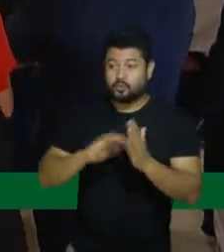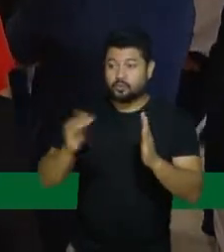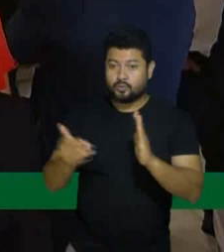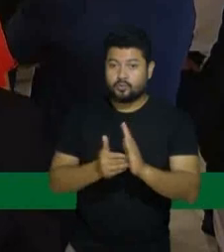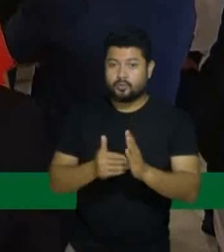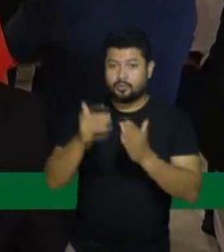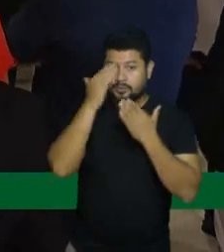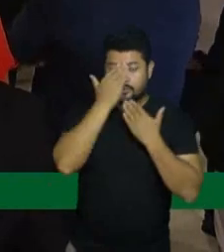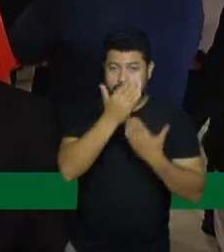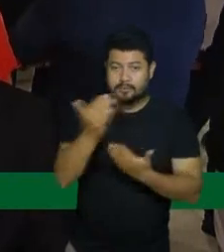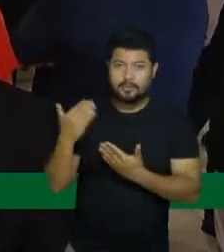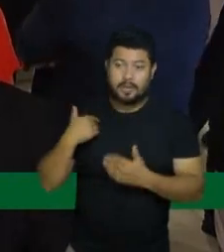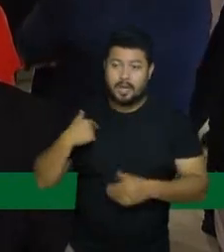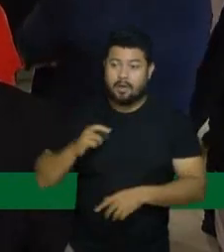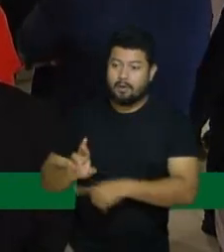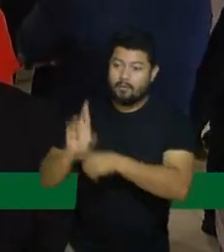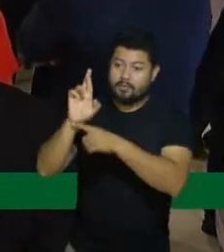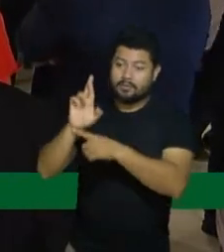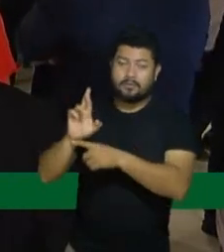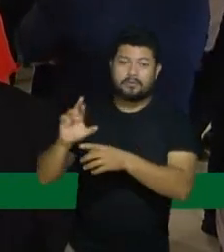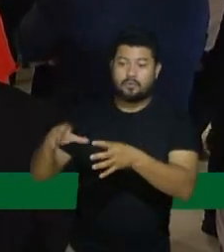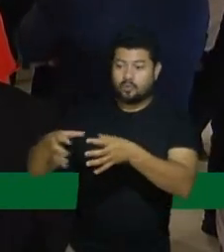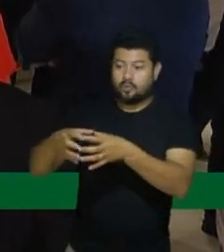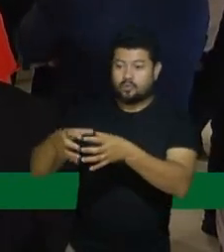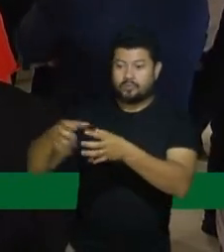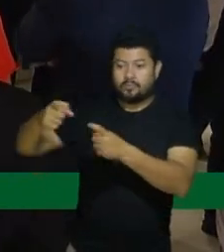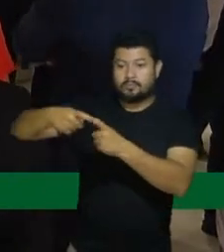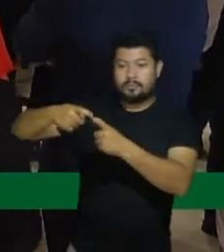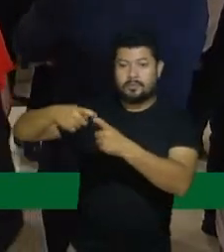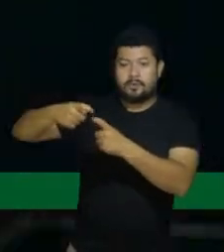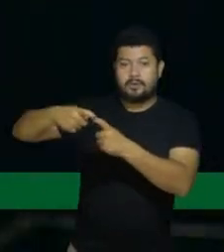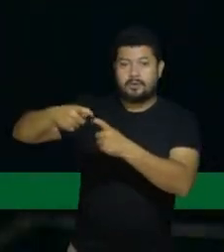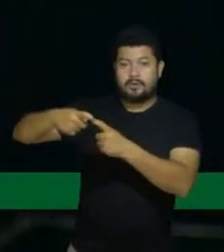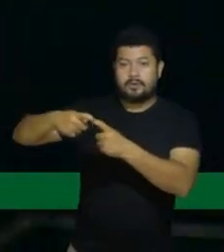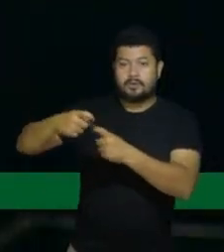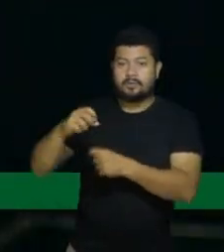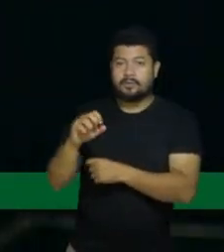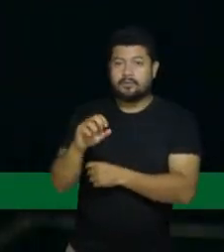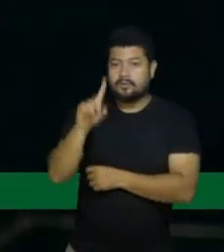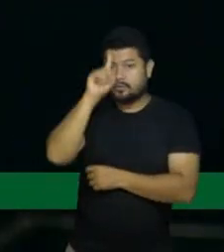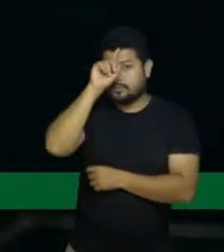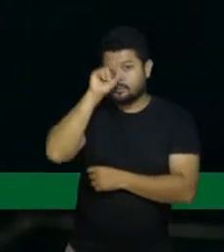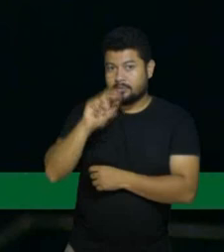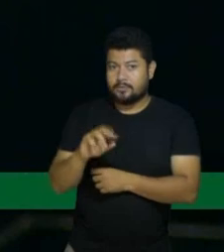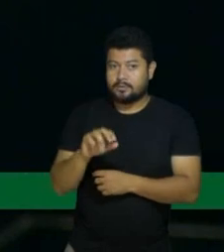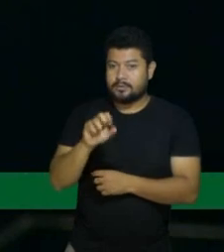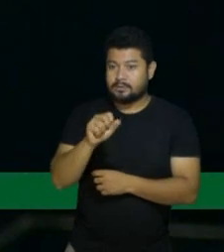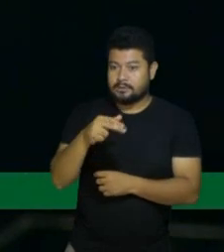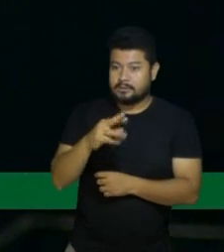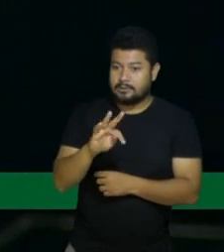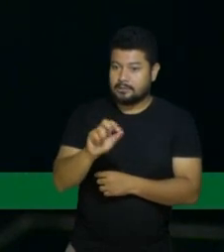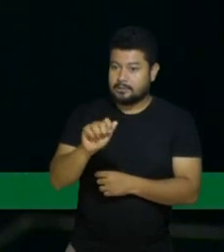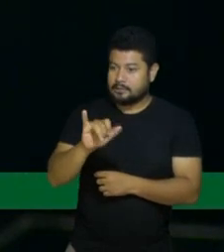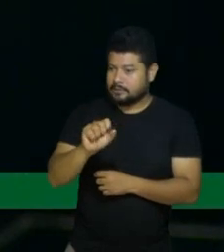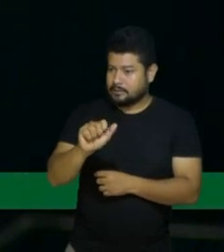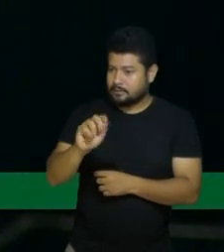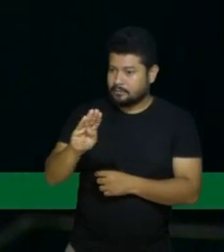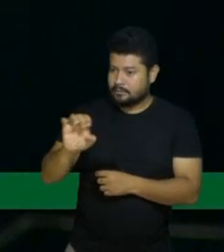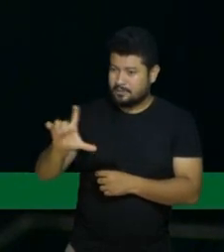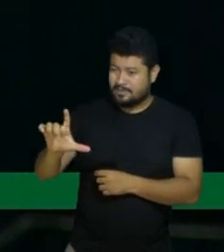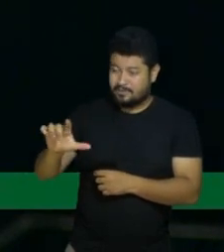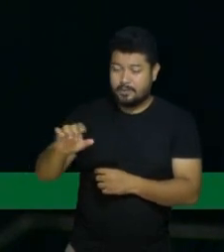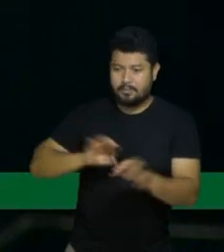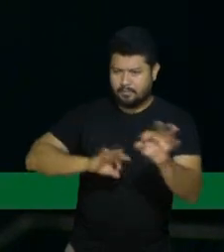representando o corpo Clínico do Hospital Santa Isabel nós fizemos uma carta que não vai dar tempo para ler eu